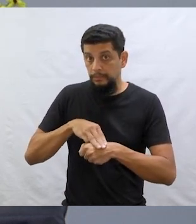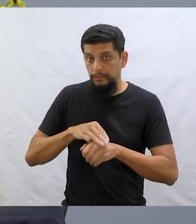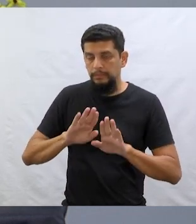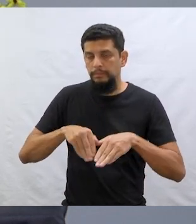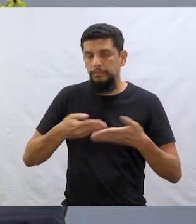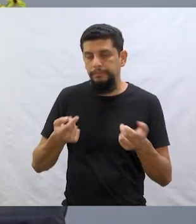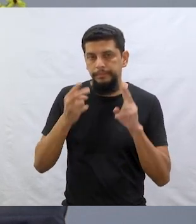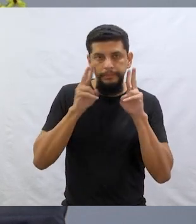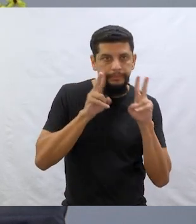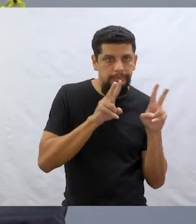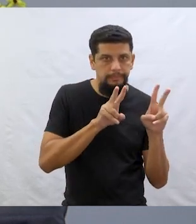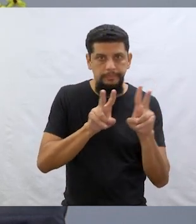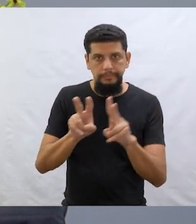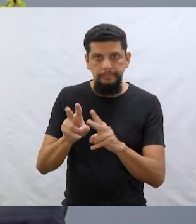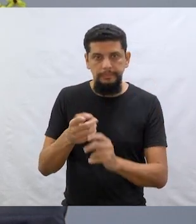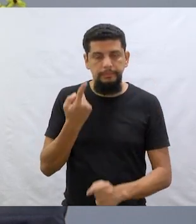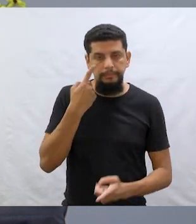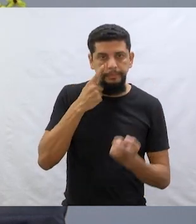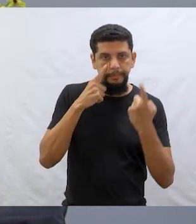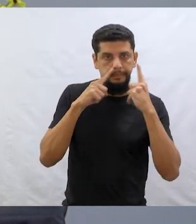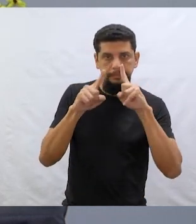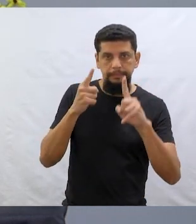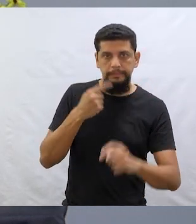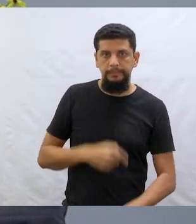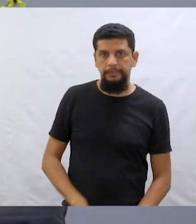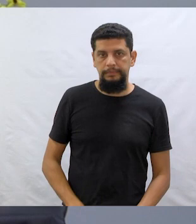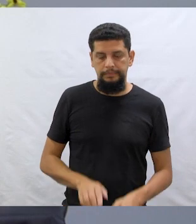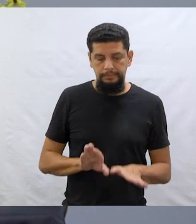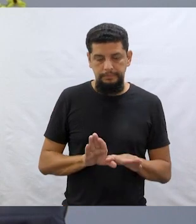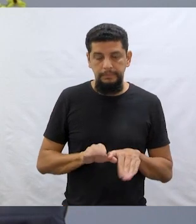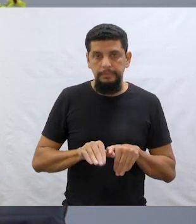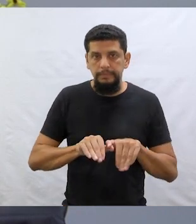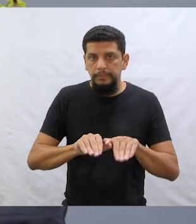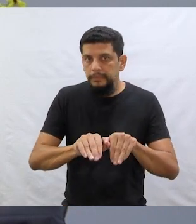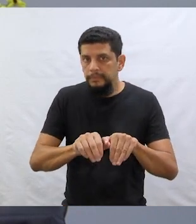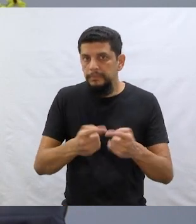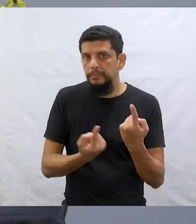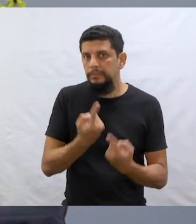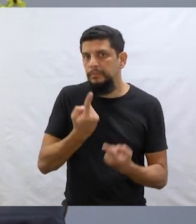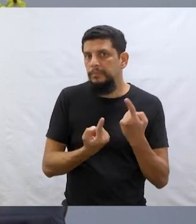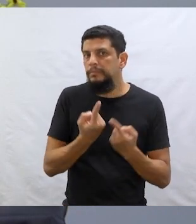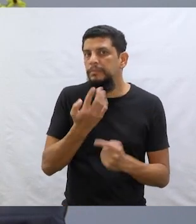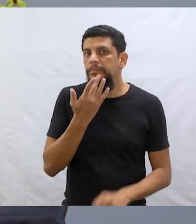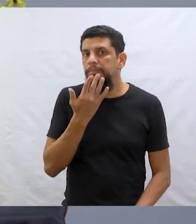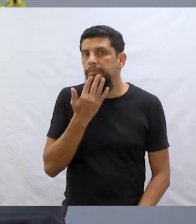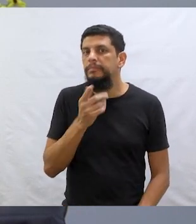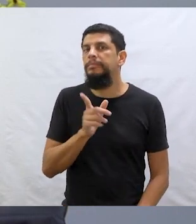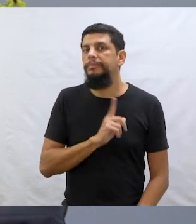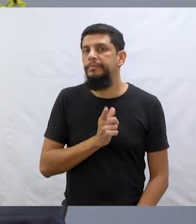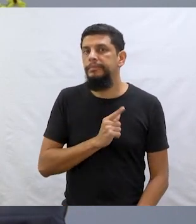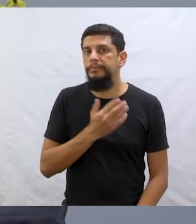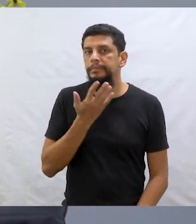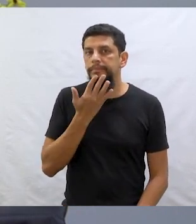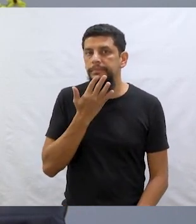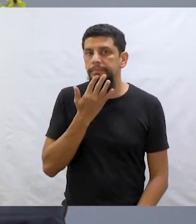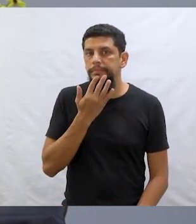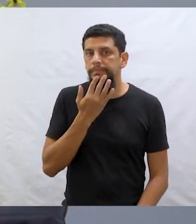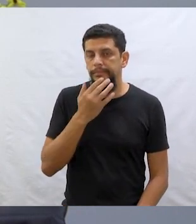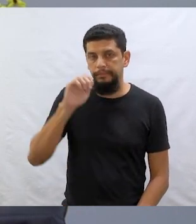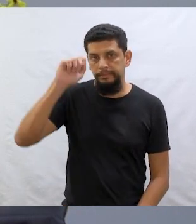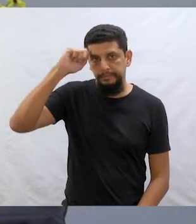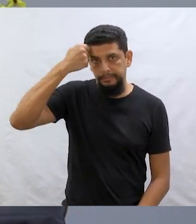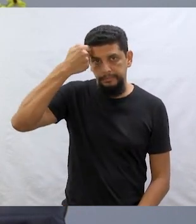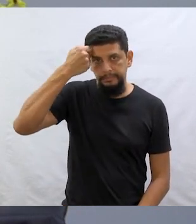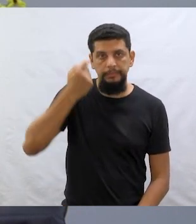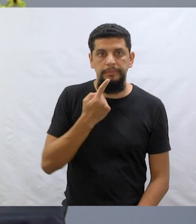Então vamos ver, vamos adivinhar aqui. A Joaninha, que cor que tem a Joaninha? vermelho e